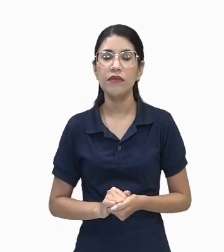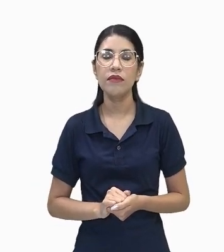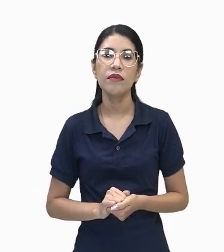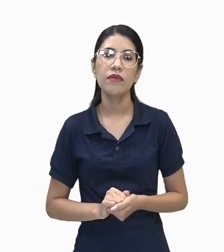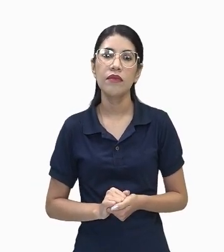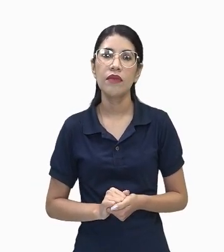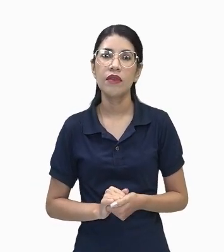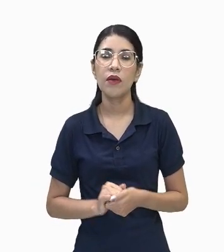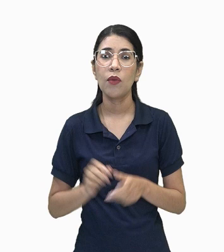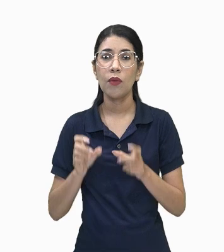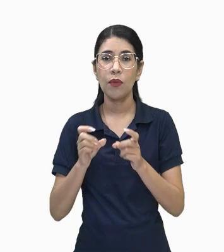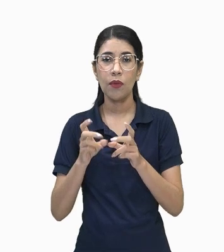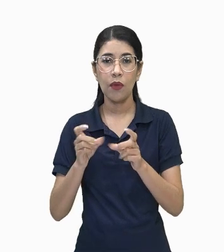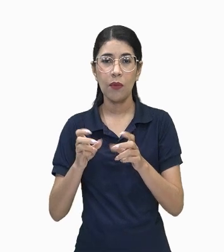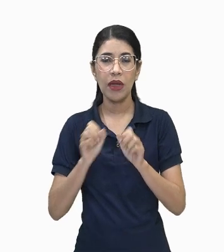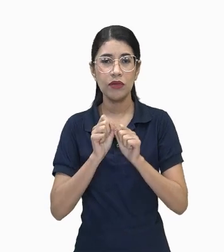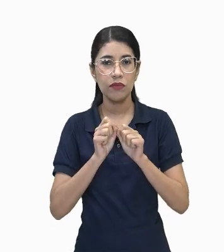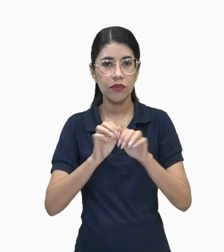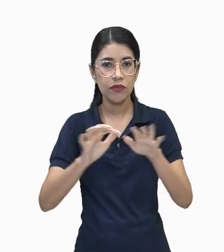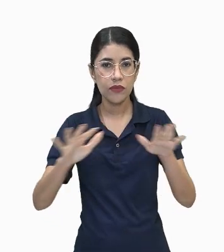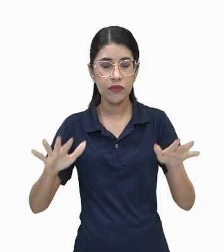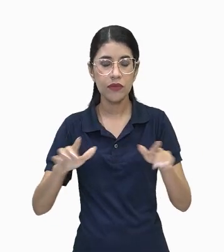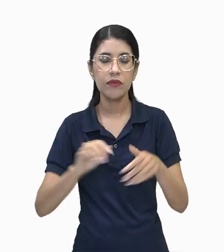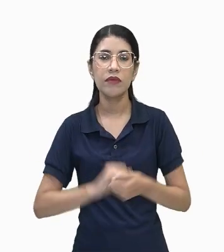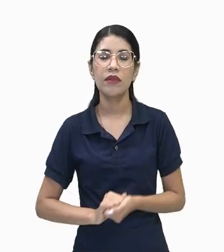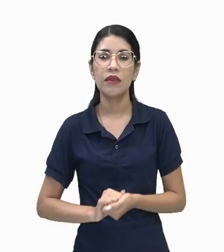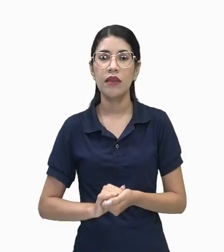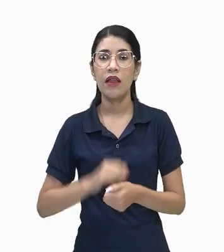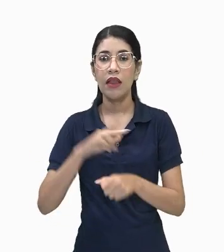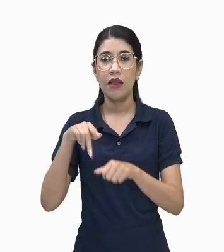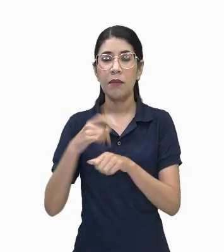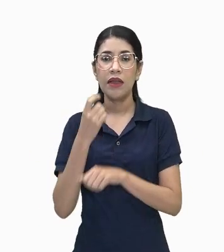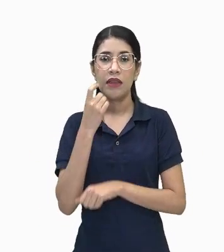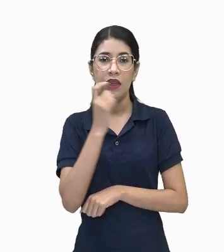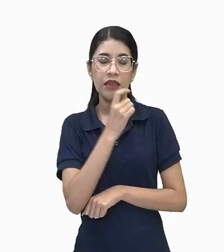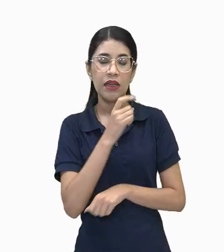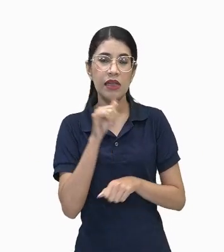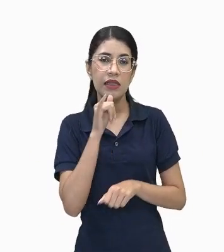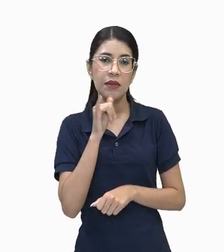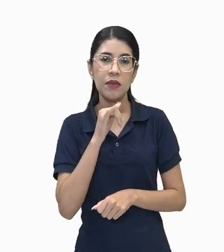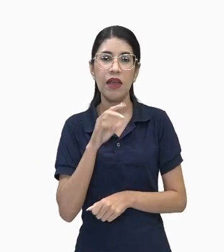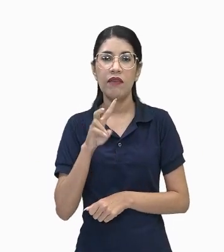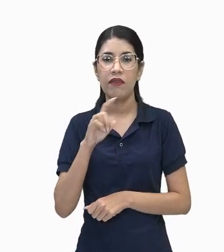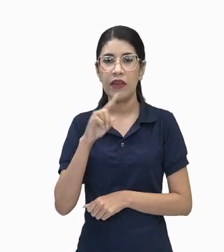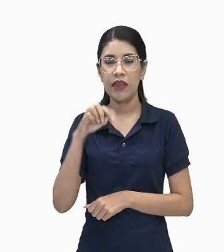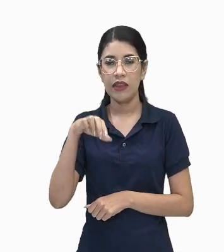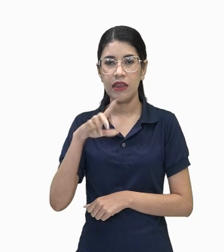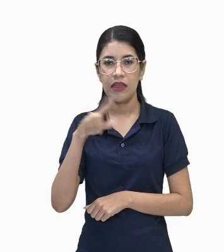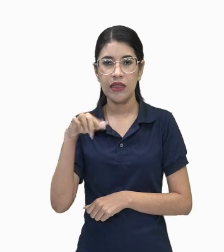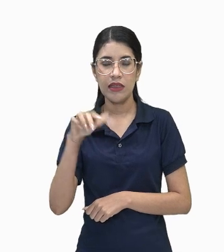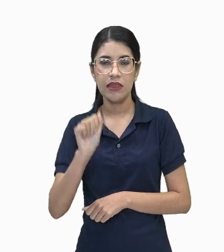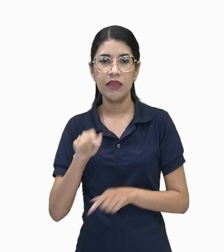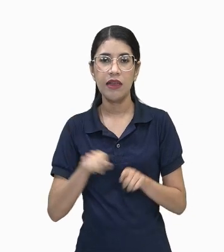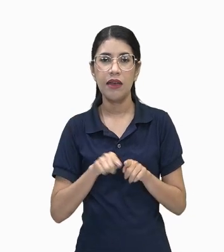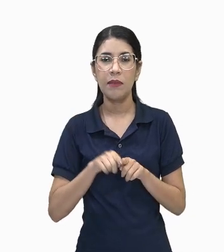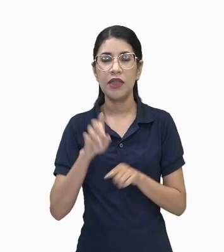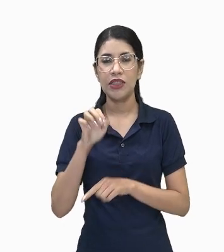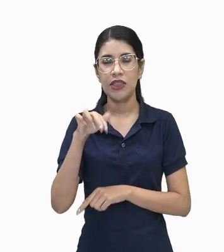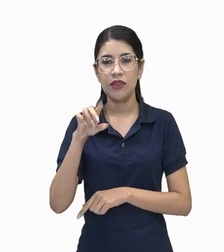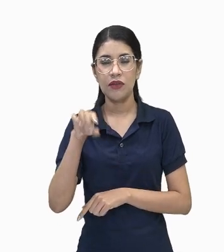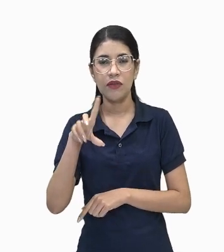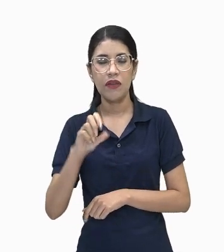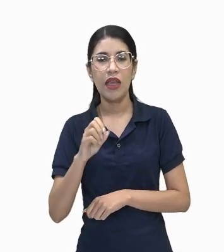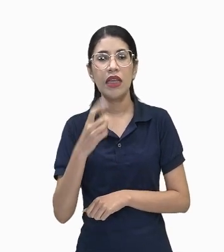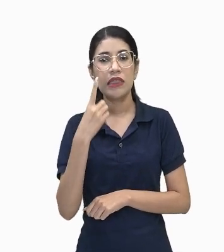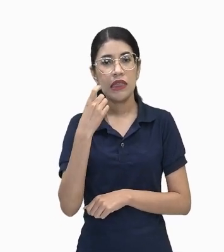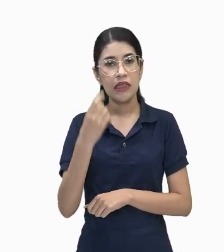Expansão do comércio. Na Península Itálica, cidades como Veneza e Gênova tinham grandes interesses na conquista dos